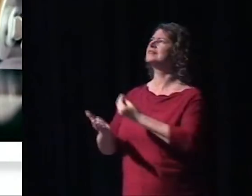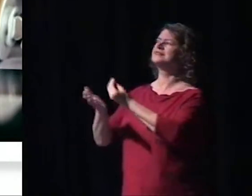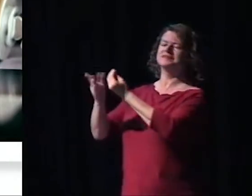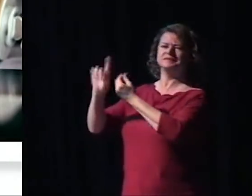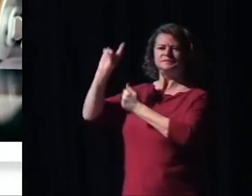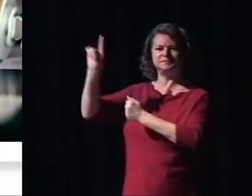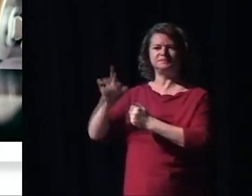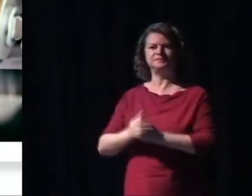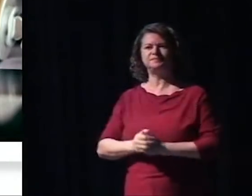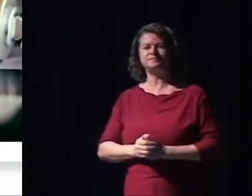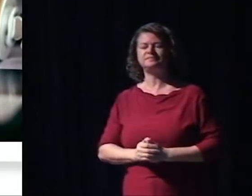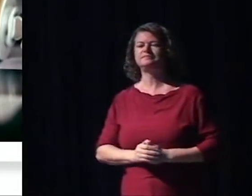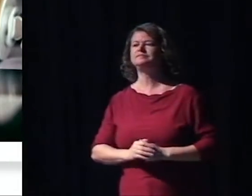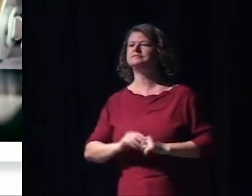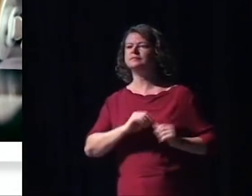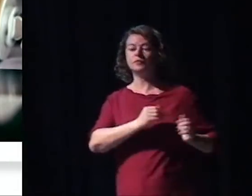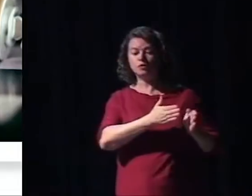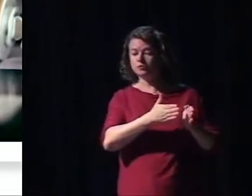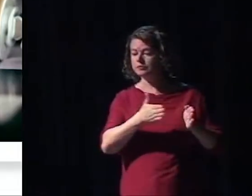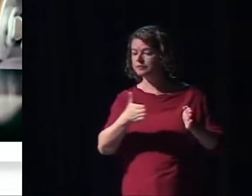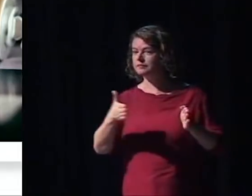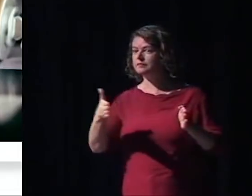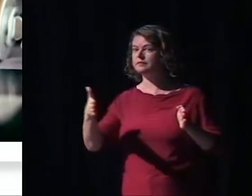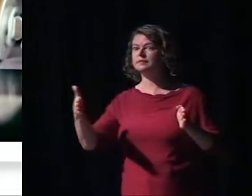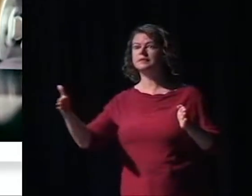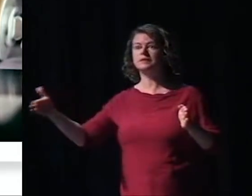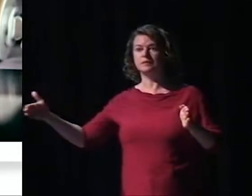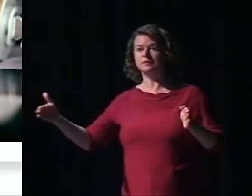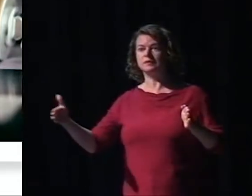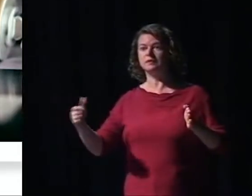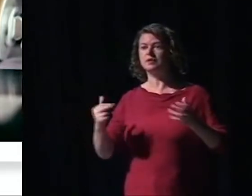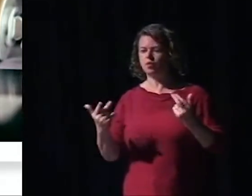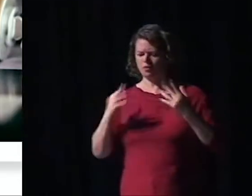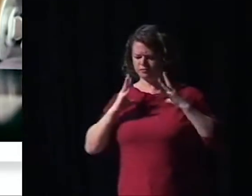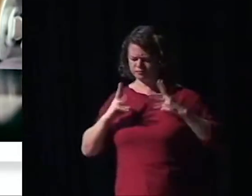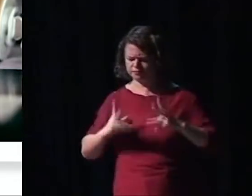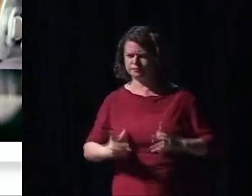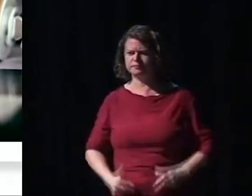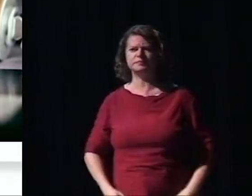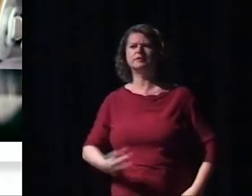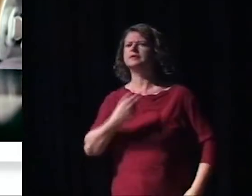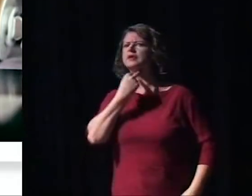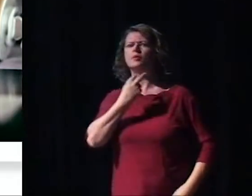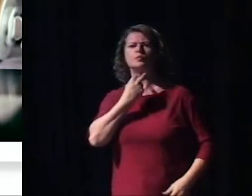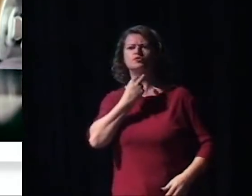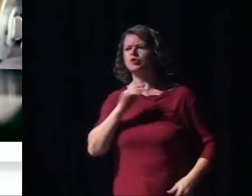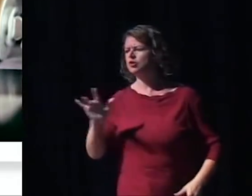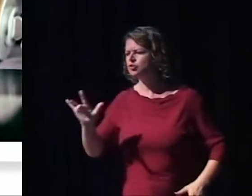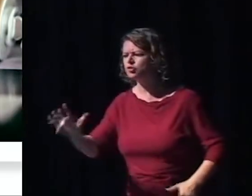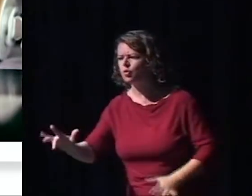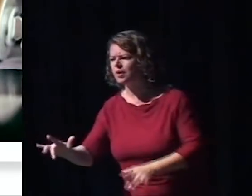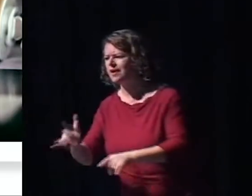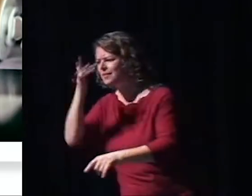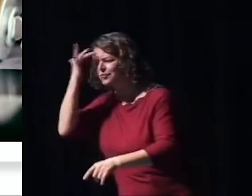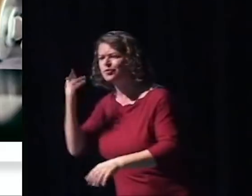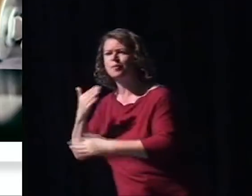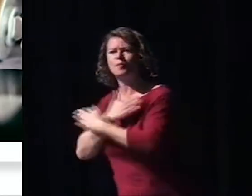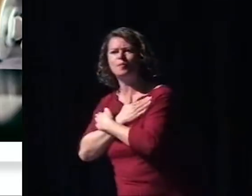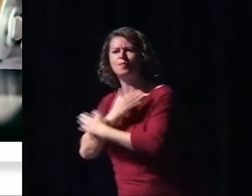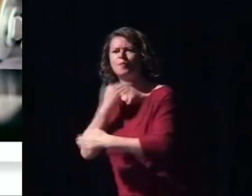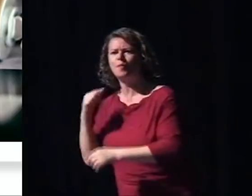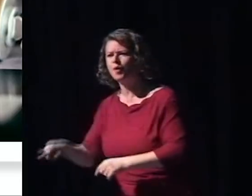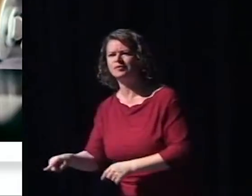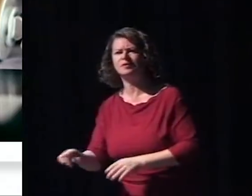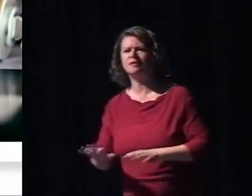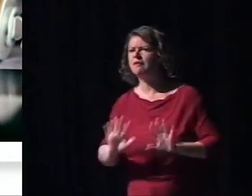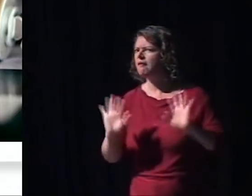cabelo de sua cabeça. Durante todo o período da sua separação para o Senhor, não poderá aproximar-se de um cadáver, mesmo que seu próprio pai